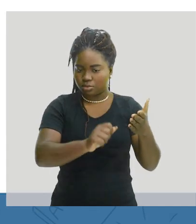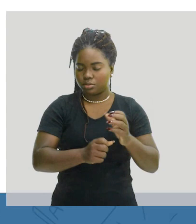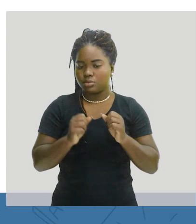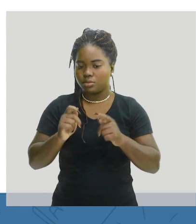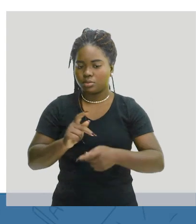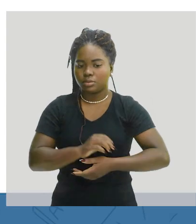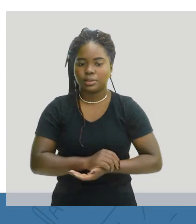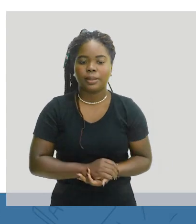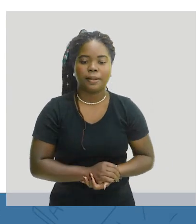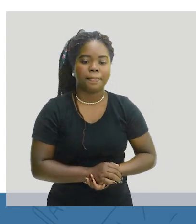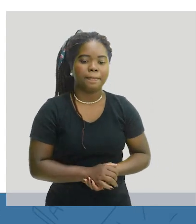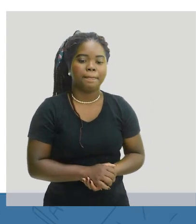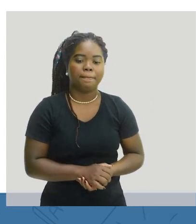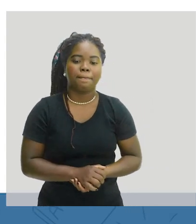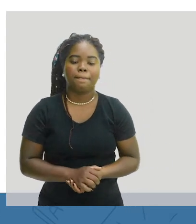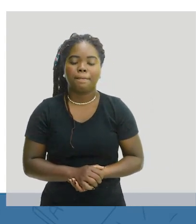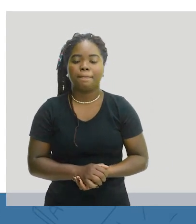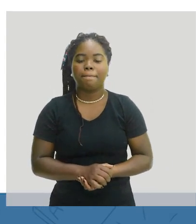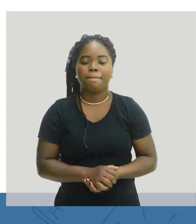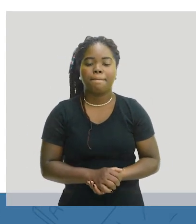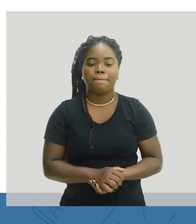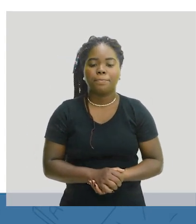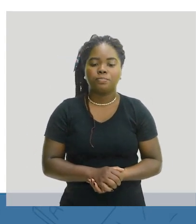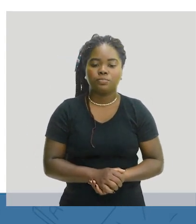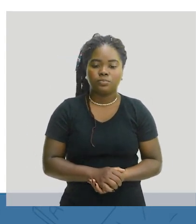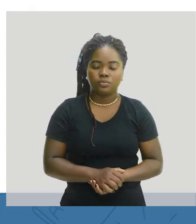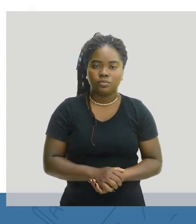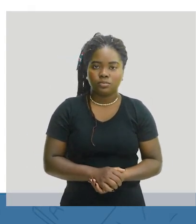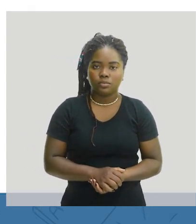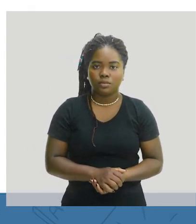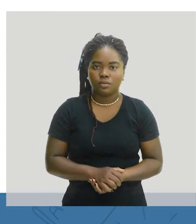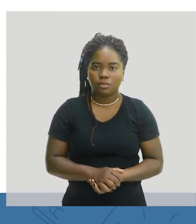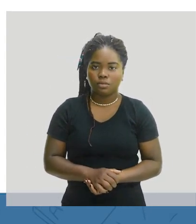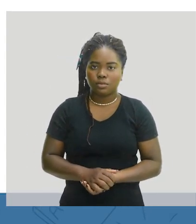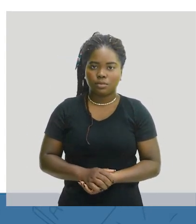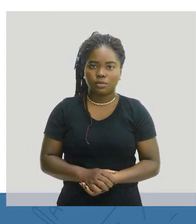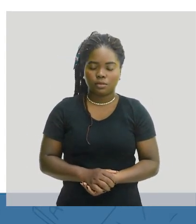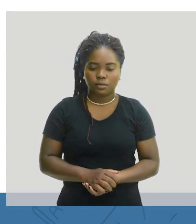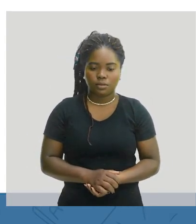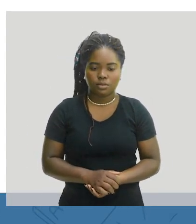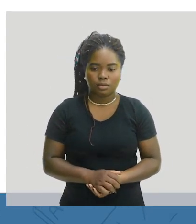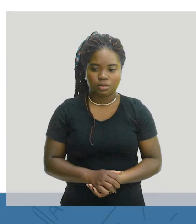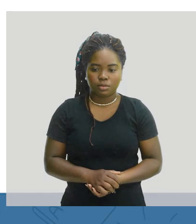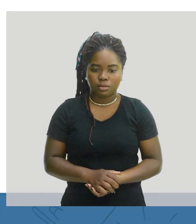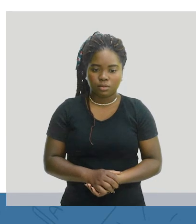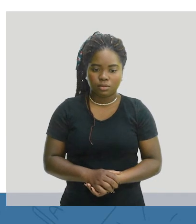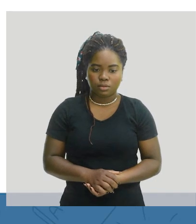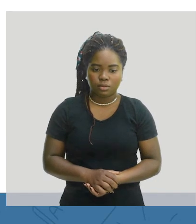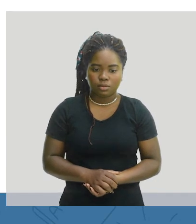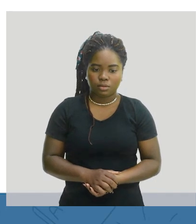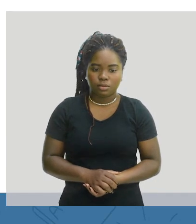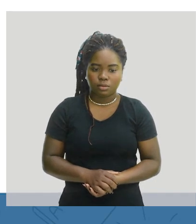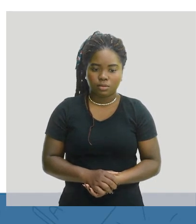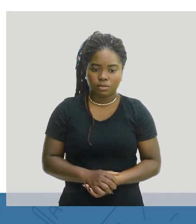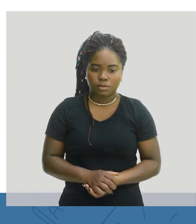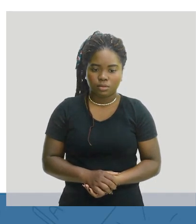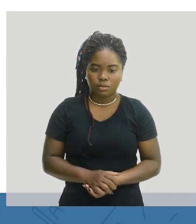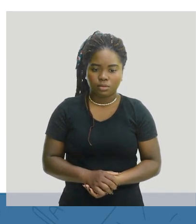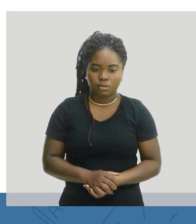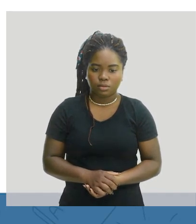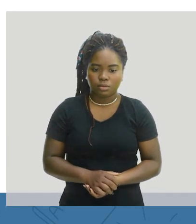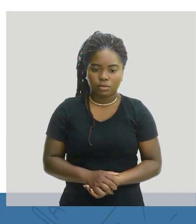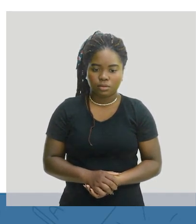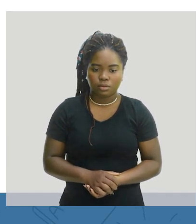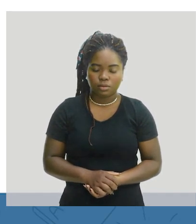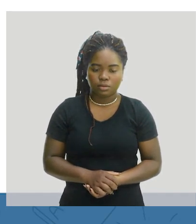Vou apagar aqui esse lado. A gente fazer a questão. Então a questão 2, questão do